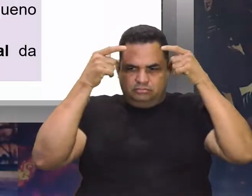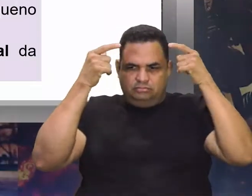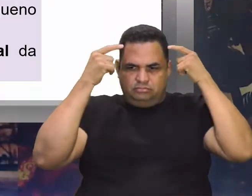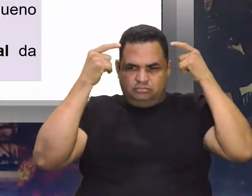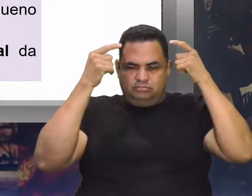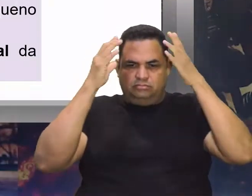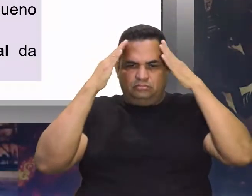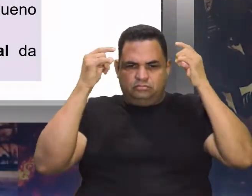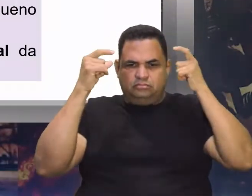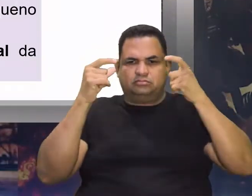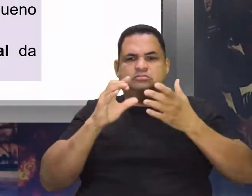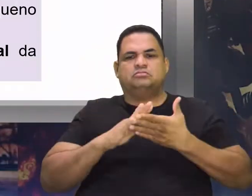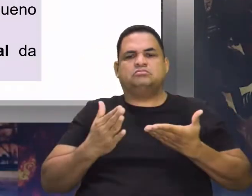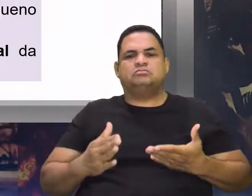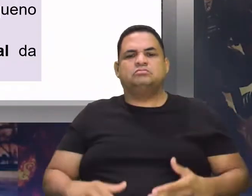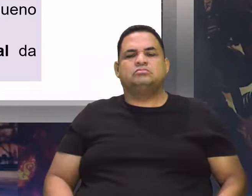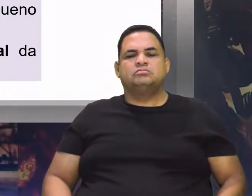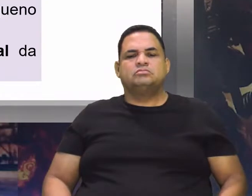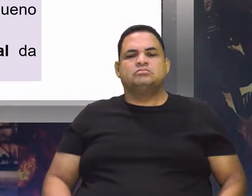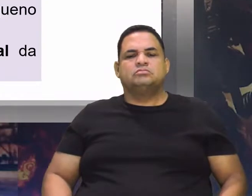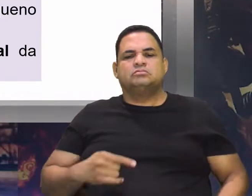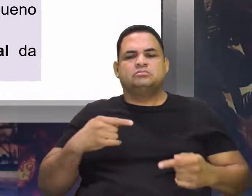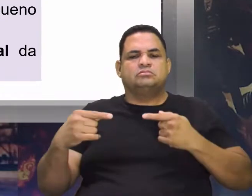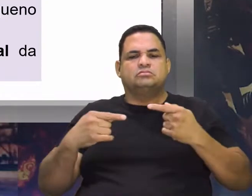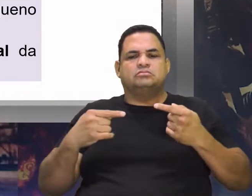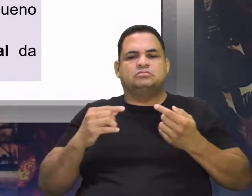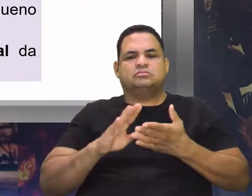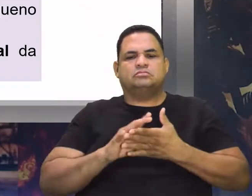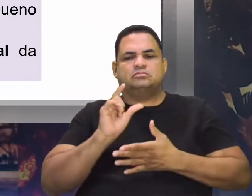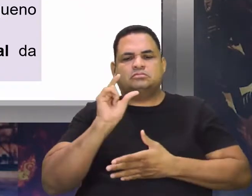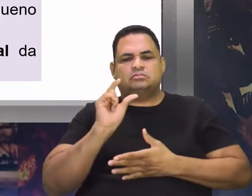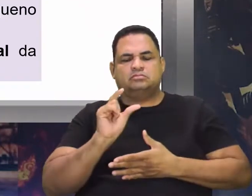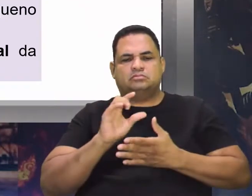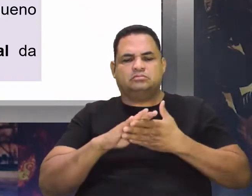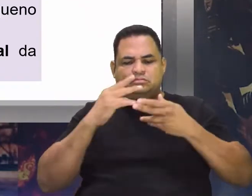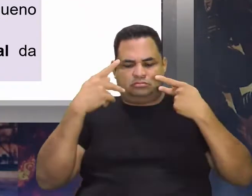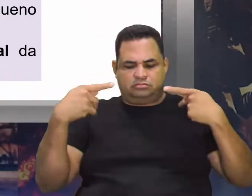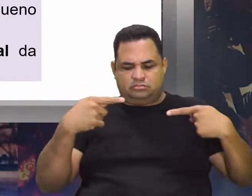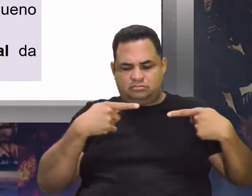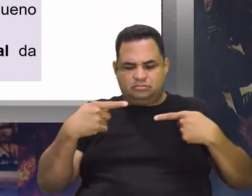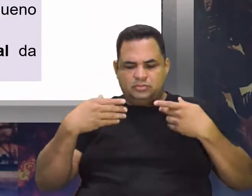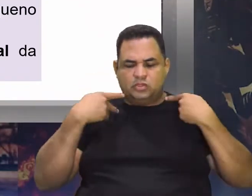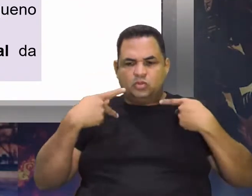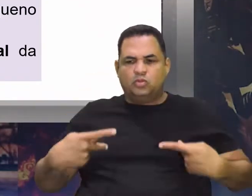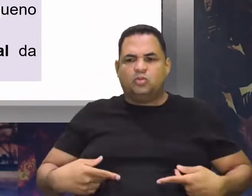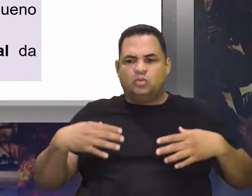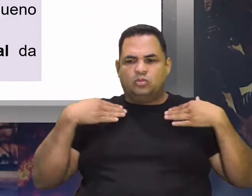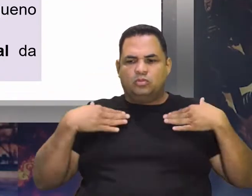relação ao tamanho do crânio, que por sua vez é pequena em relação ao corpo,